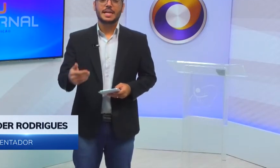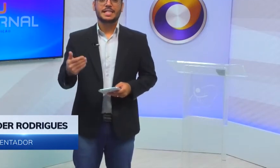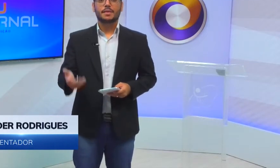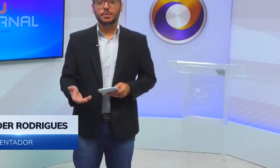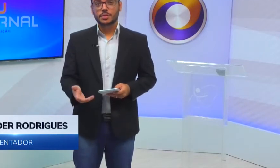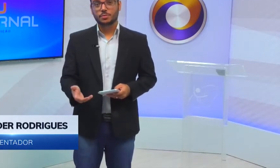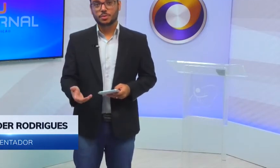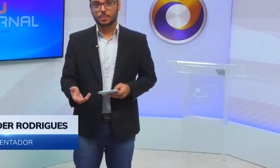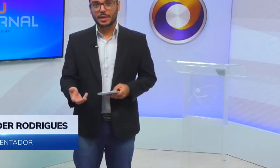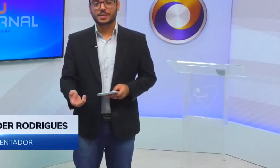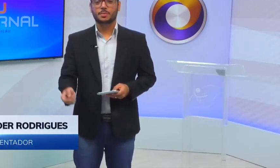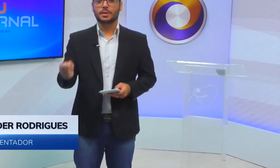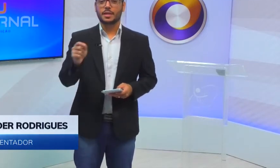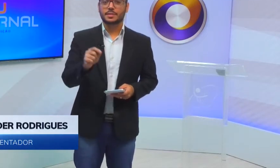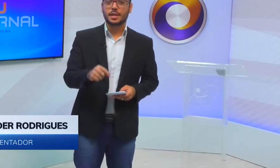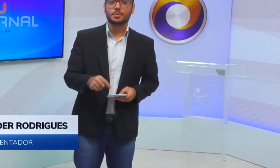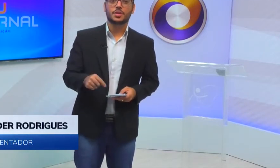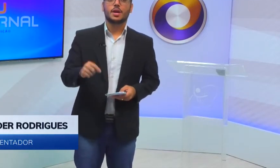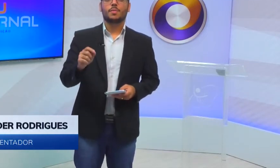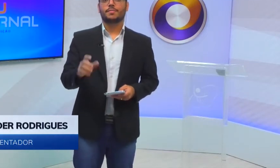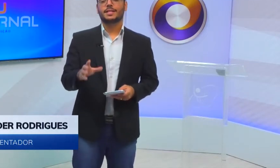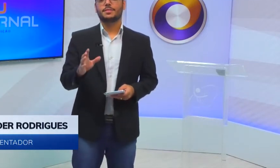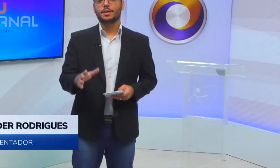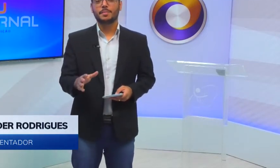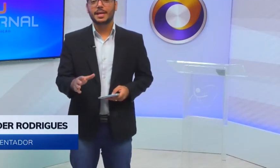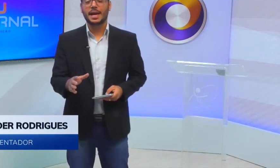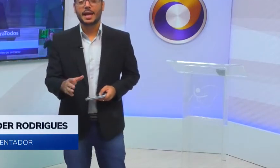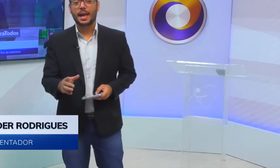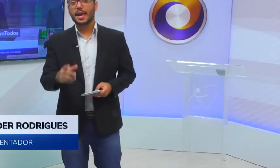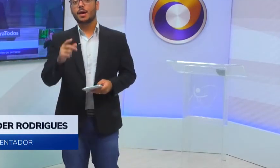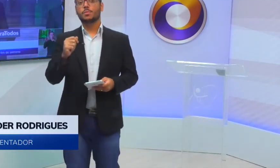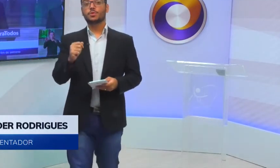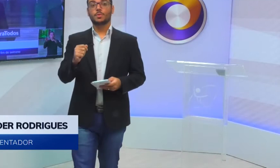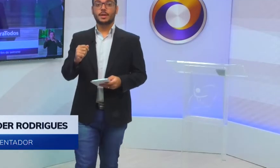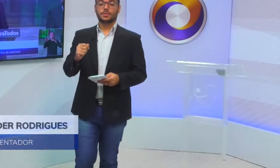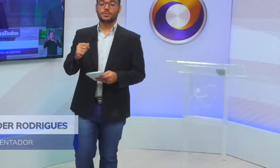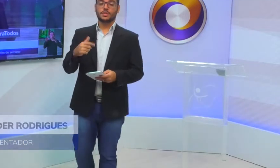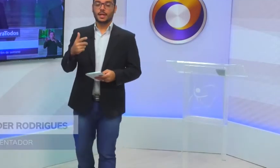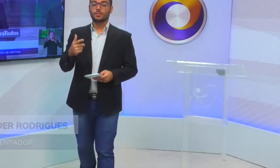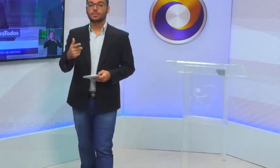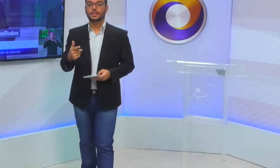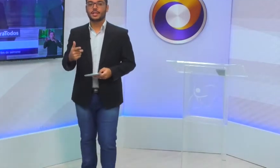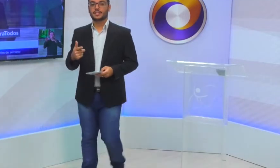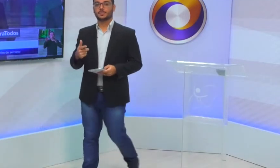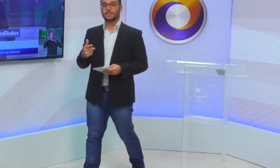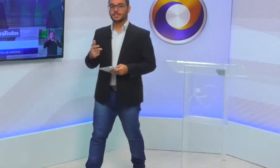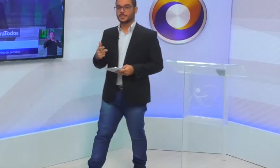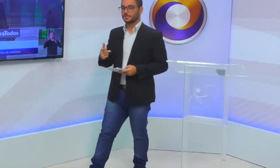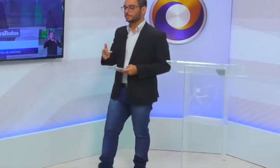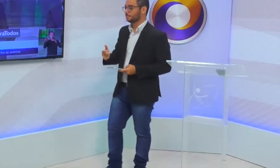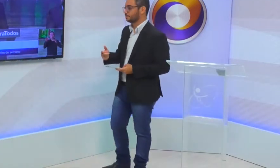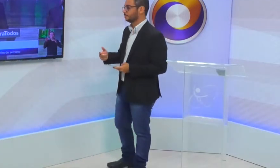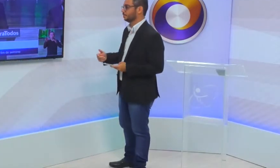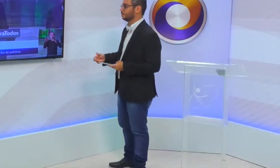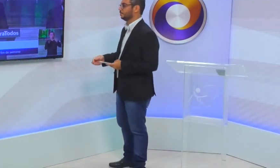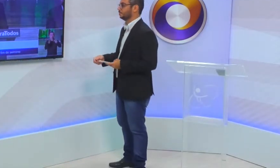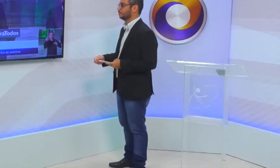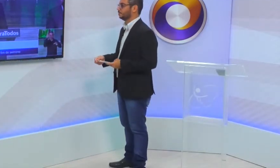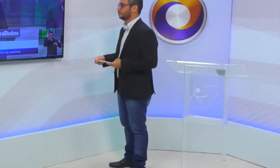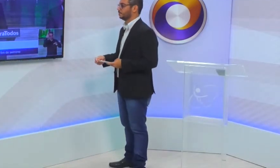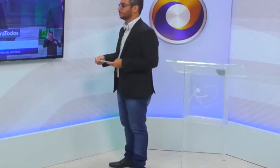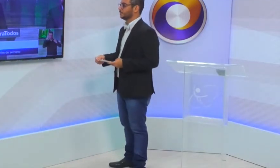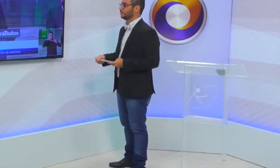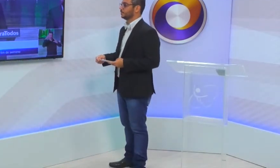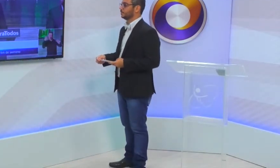shoppings, que haviam sido suspensas porque estamos com a fase vermelha em alguns momentos e tem um porquê dessa mudança.